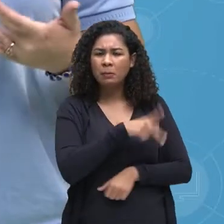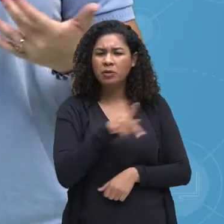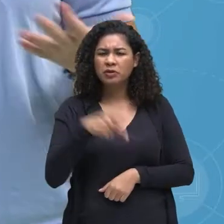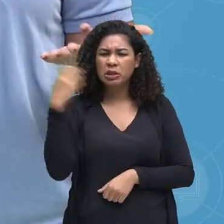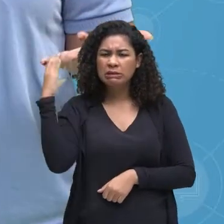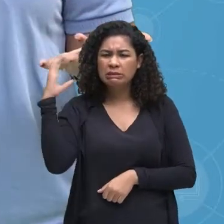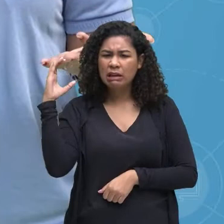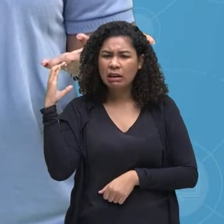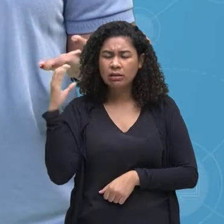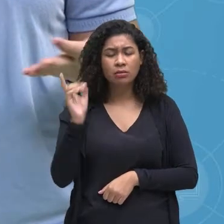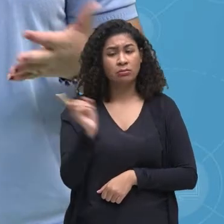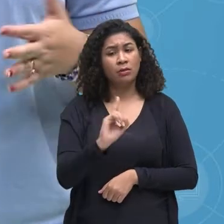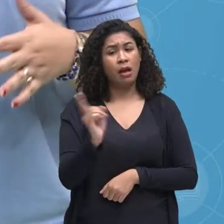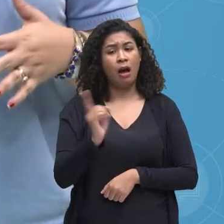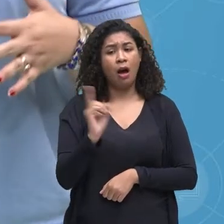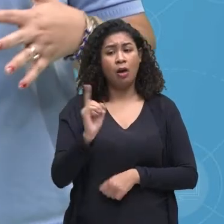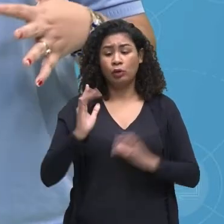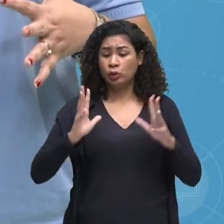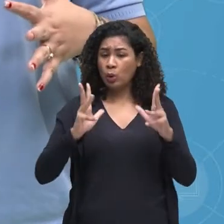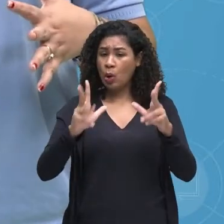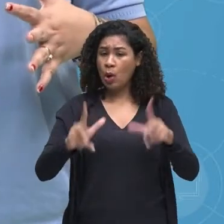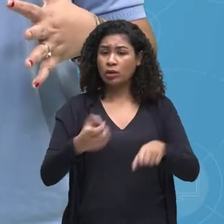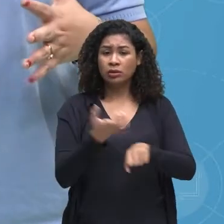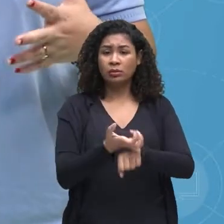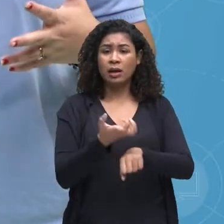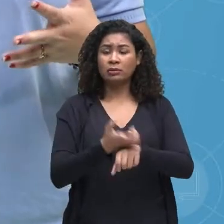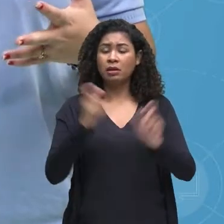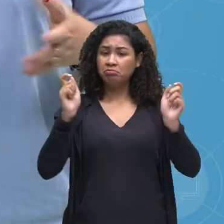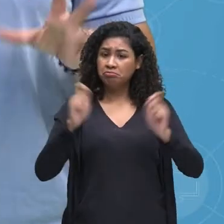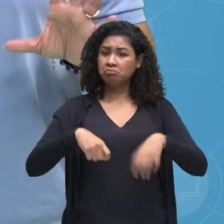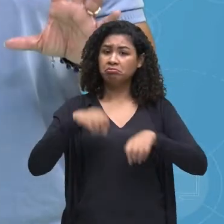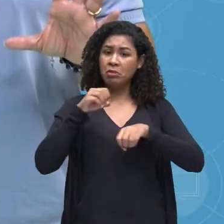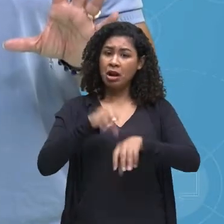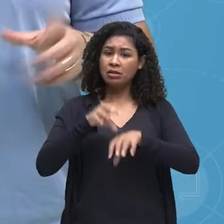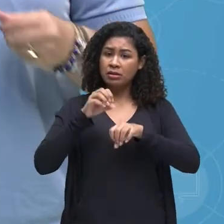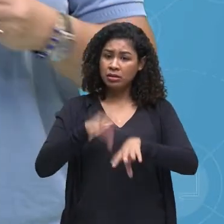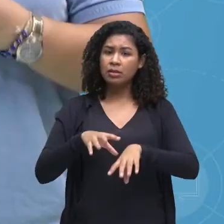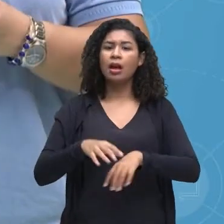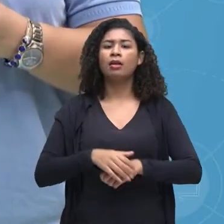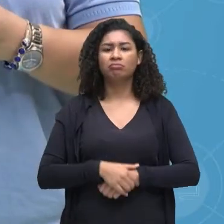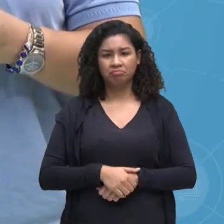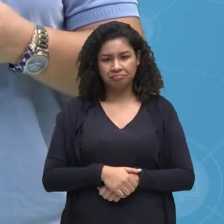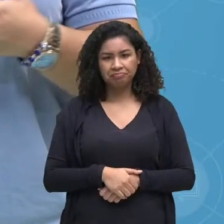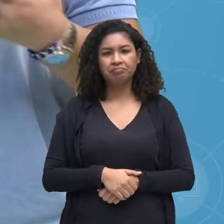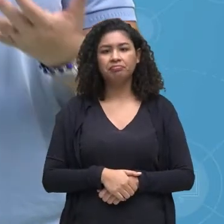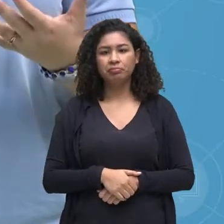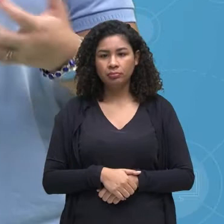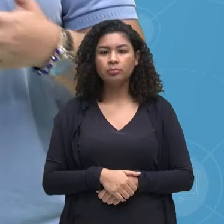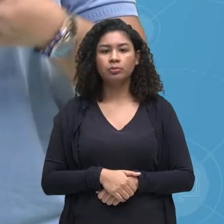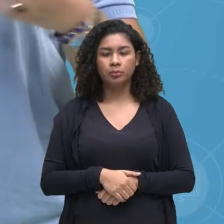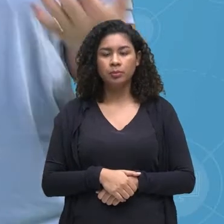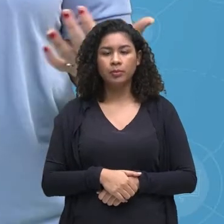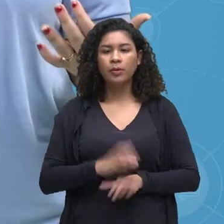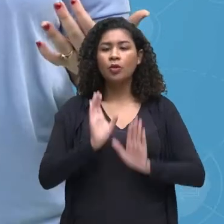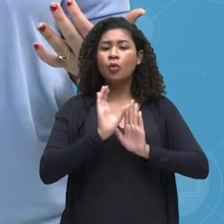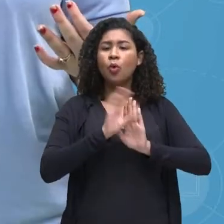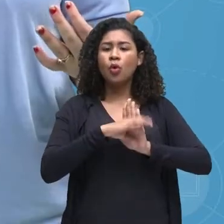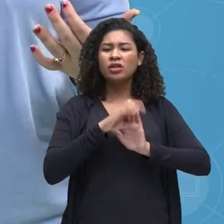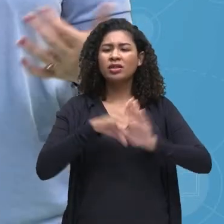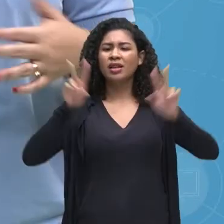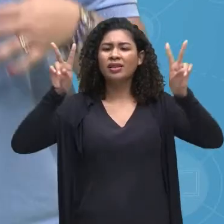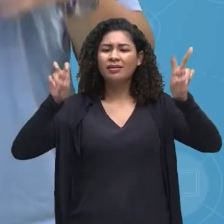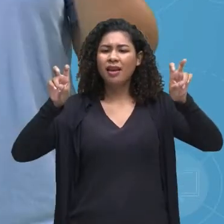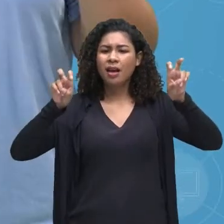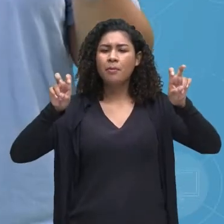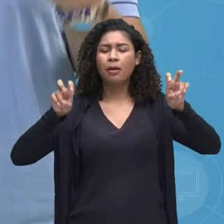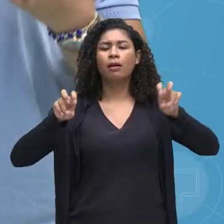importante para todo mundo, né? Então, o nosso conceito, o nosso tema de educação